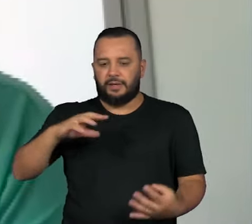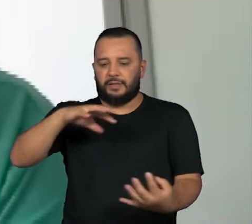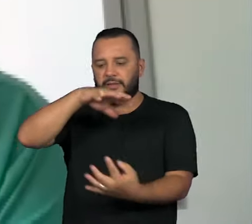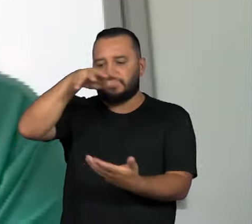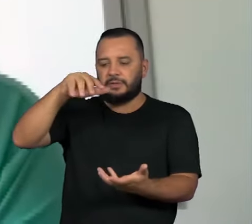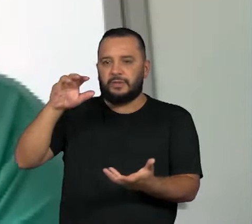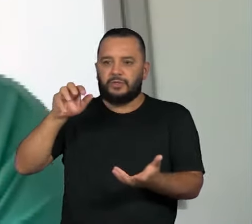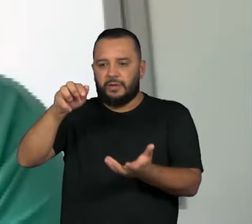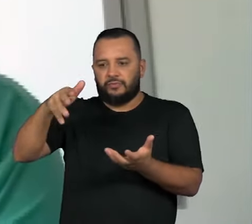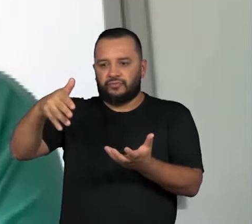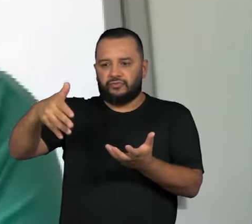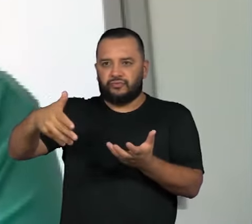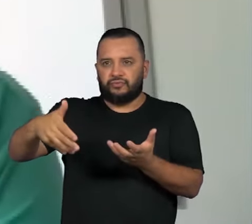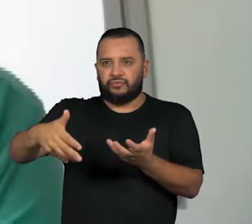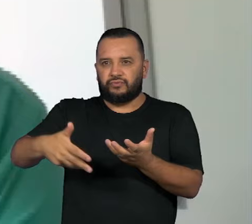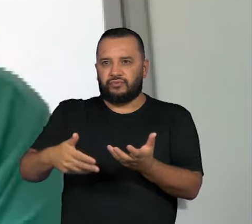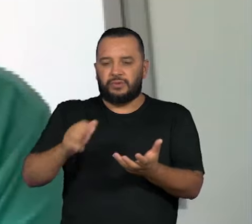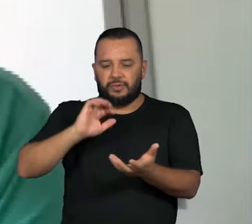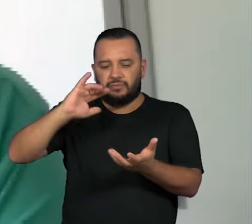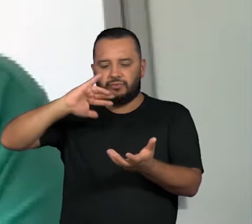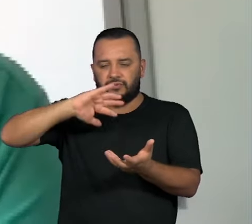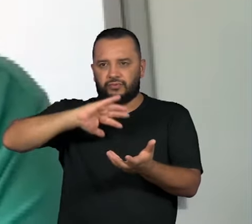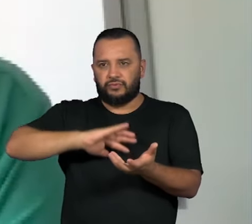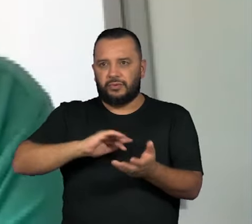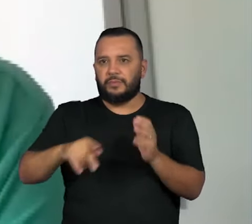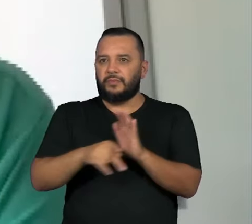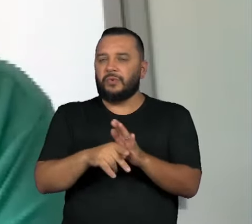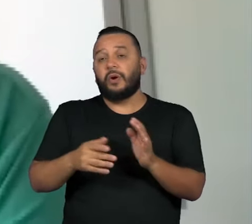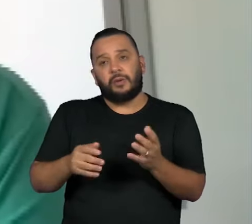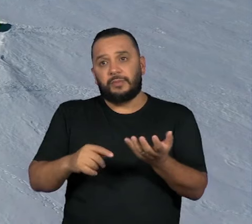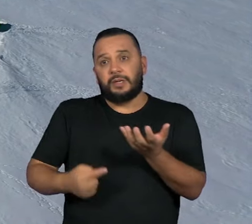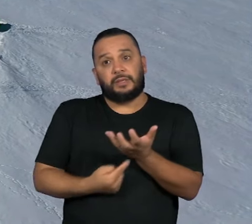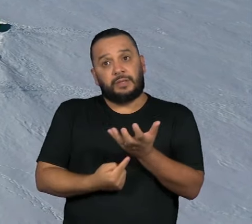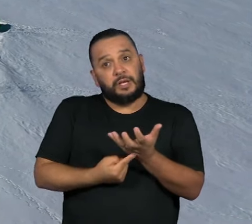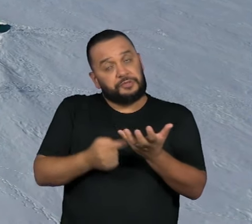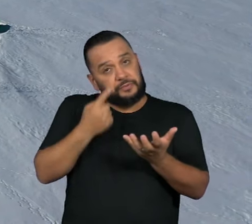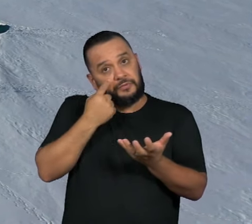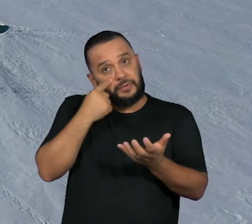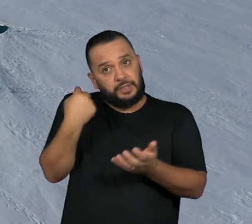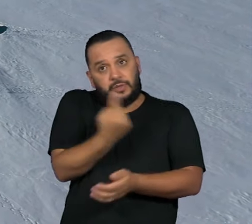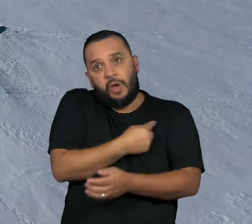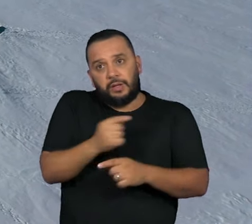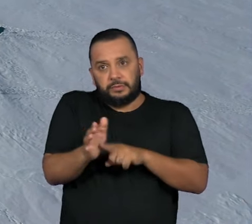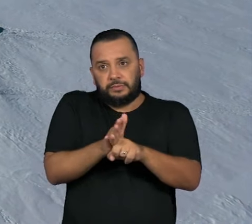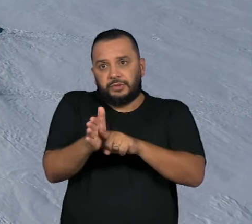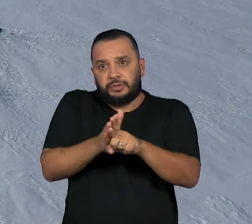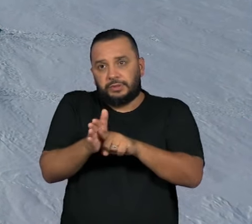no gelo da Antártica. Esse ainda é um ponto que nós estamos investigando.